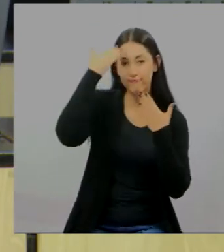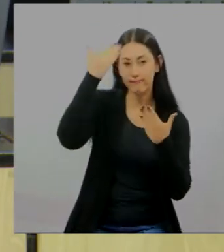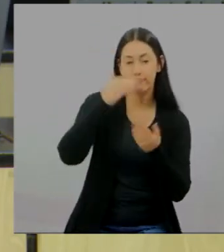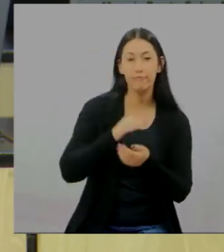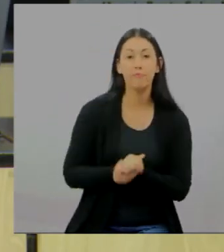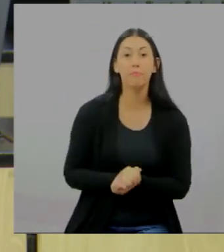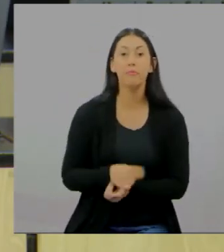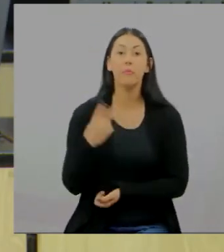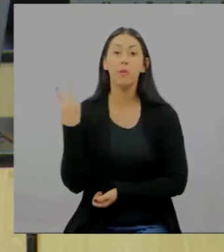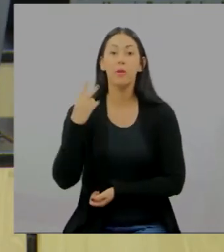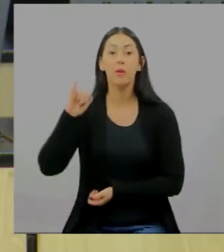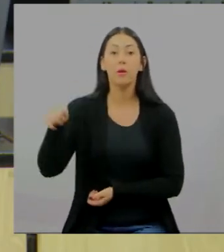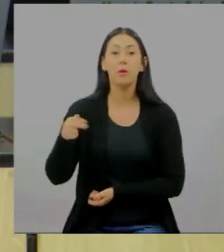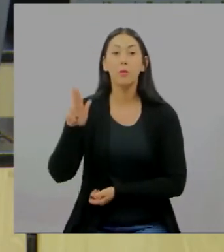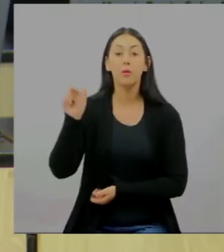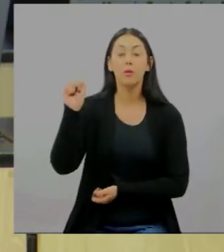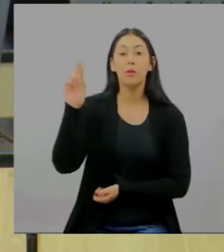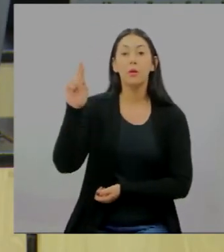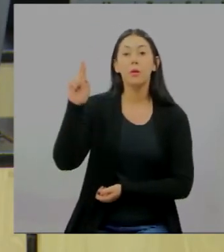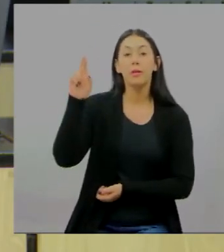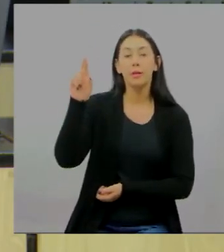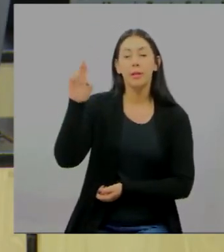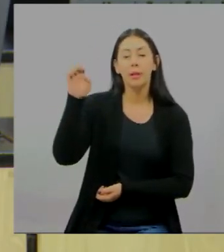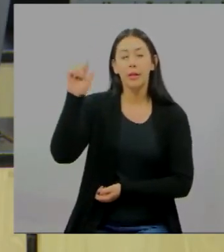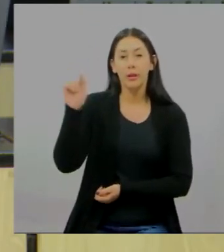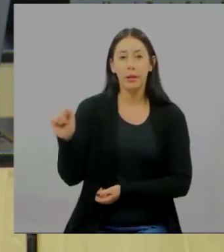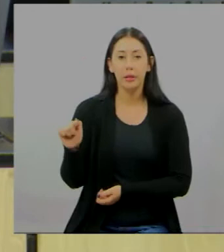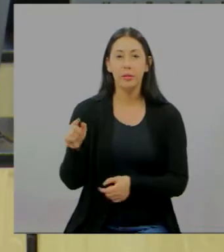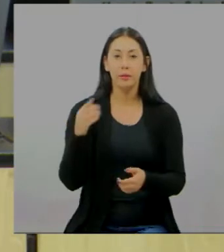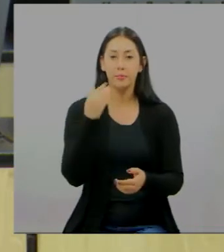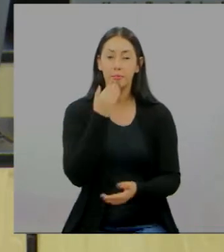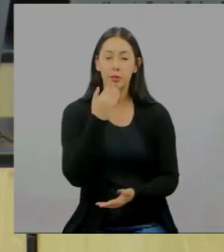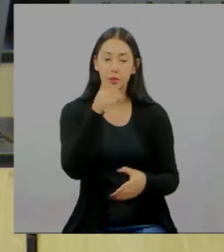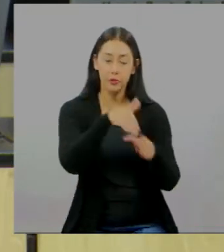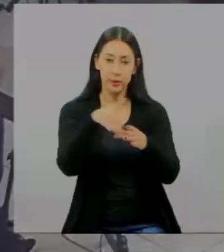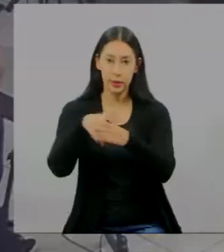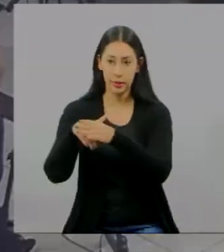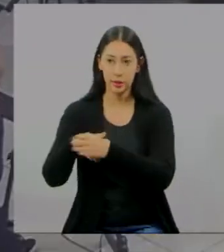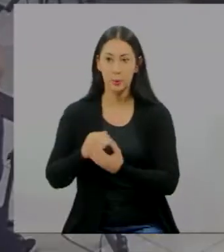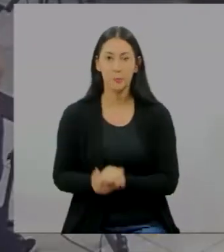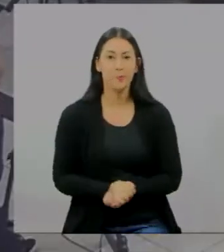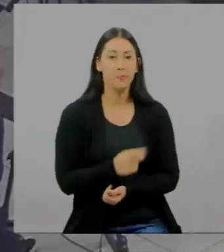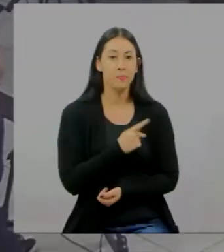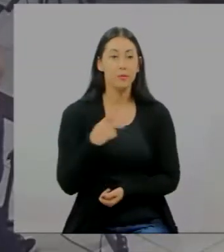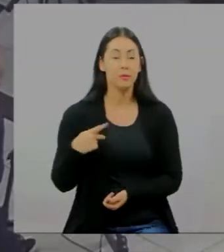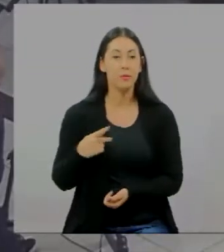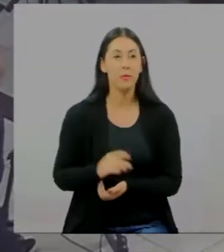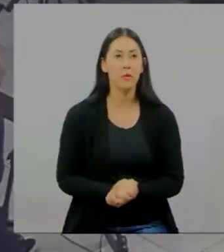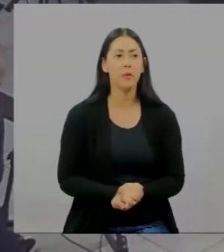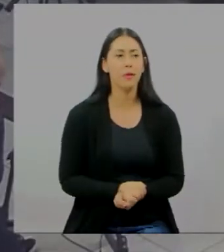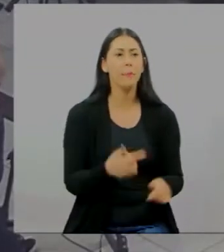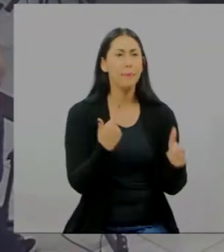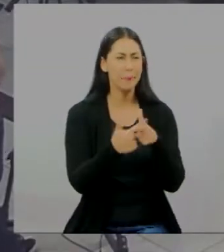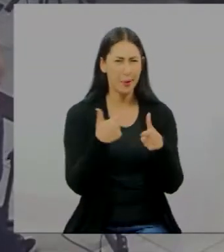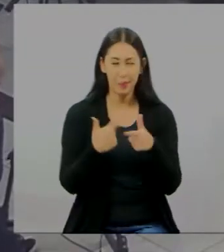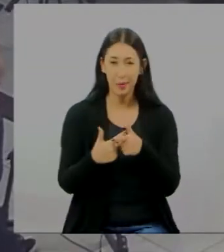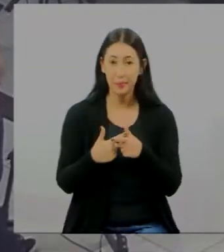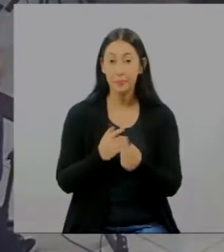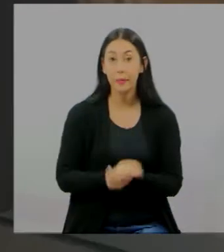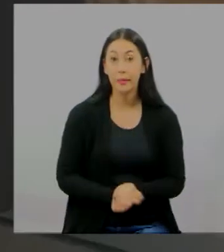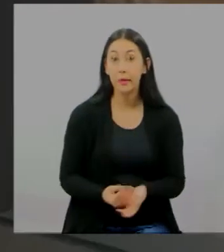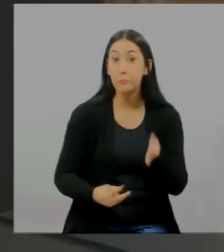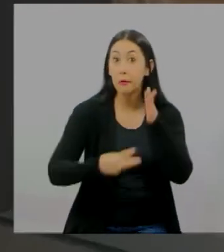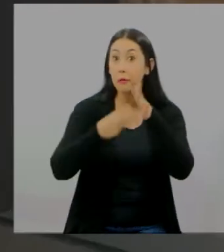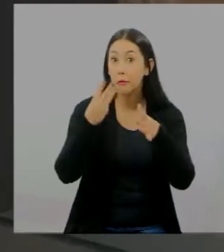subscrevemos. Vereador Juarez Araújo, senhor presidente, foi solicitado votação. Senhor presidente, mais um problema com relação à posse. É a terceira vez